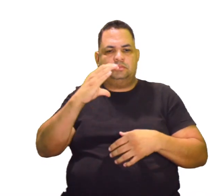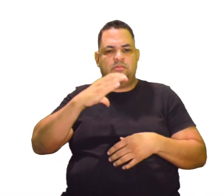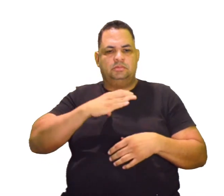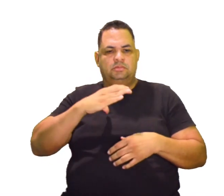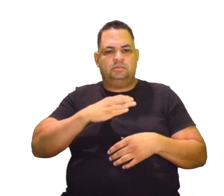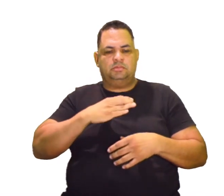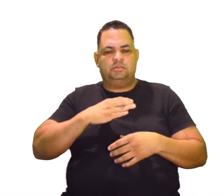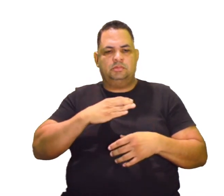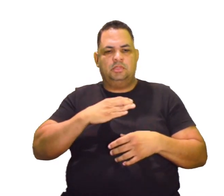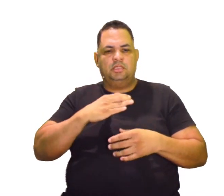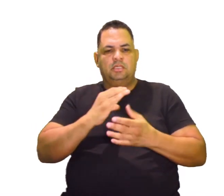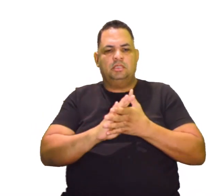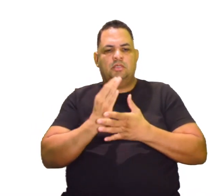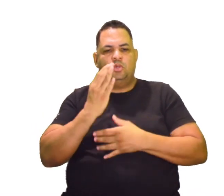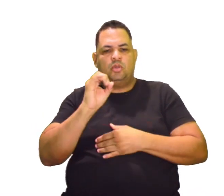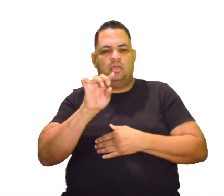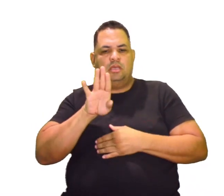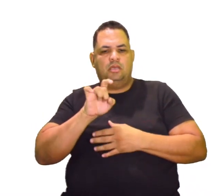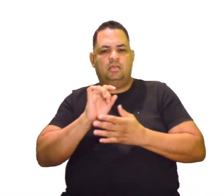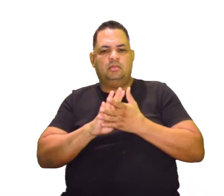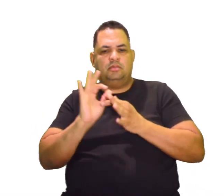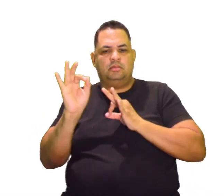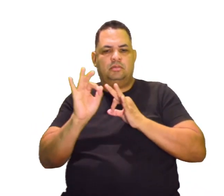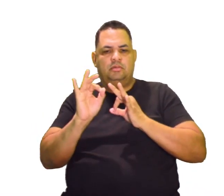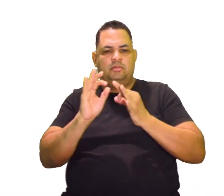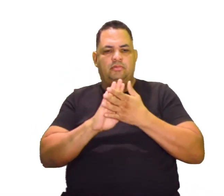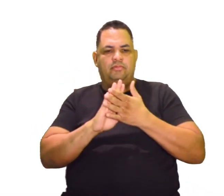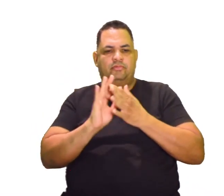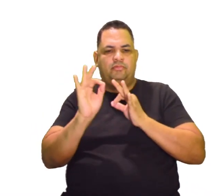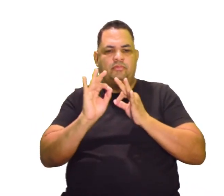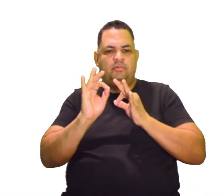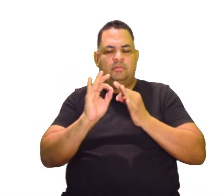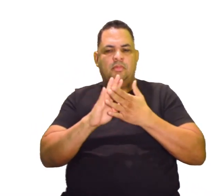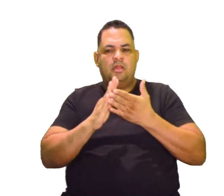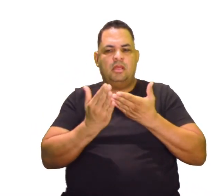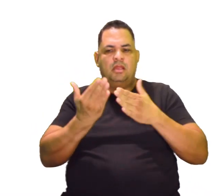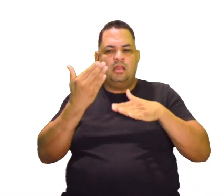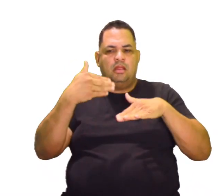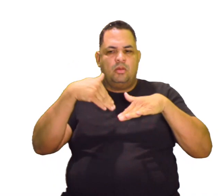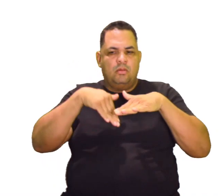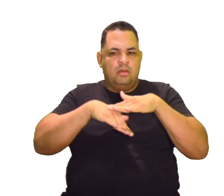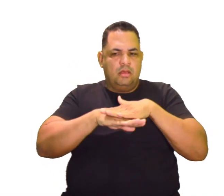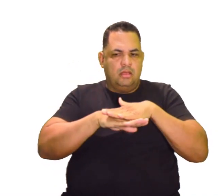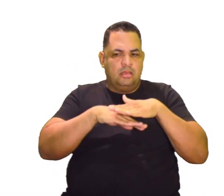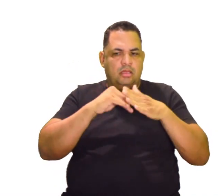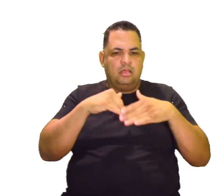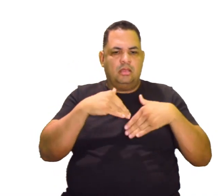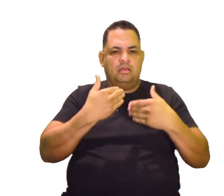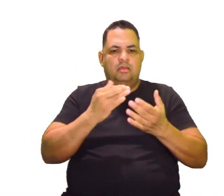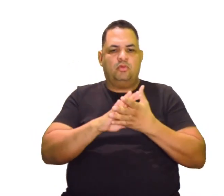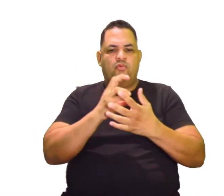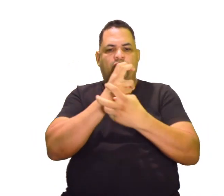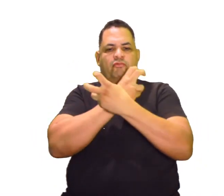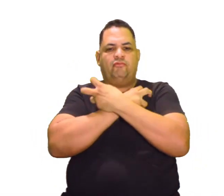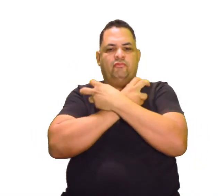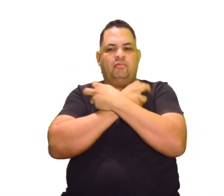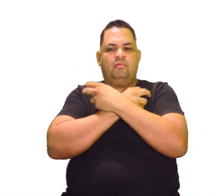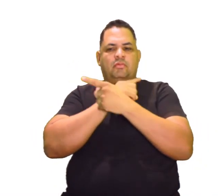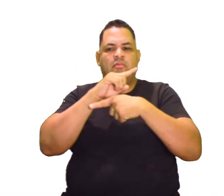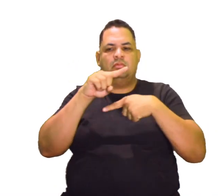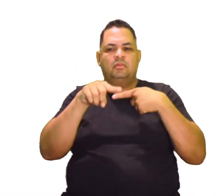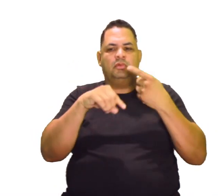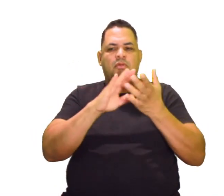para, como nós já falamos, sepultar, né? Como local de sepultamento dos faraós. Nesse caso aqui,